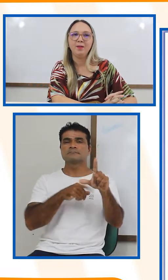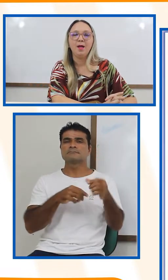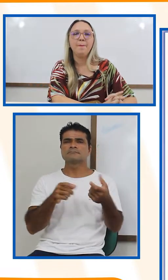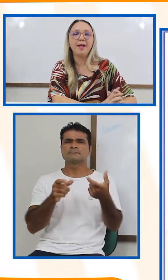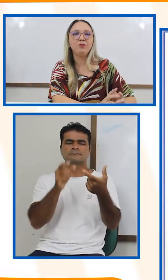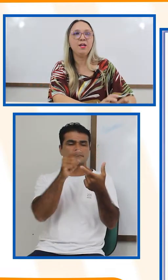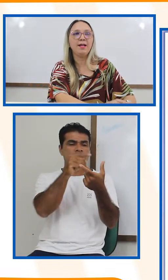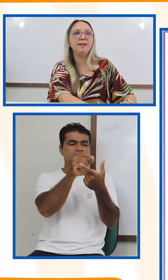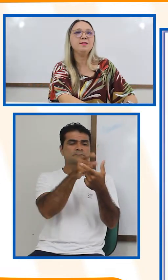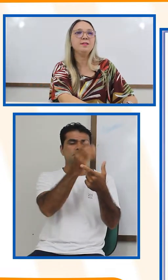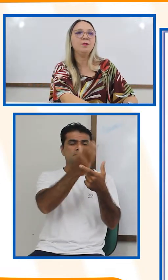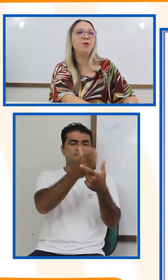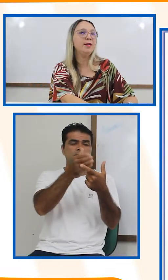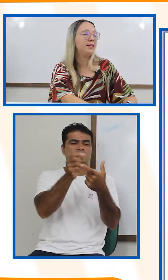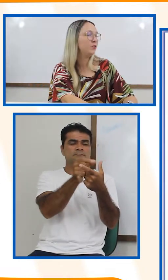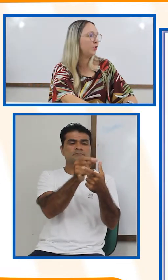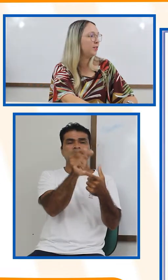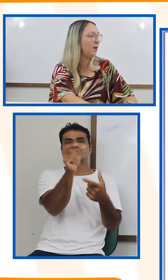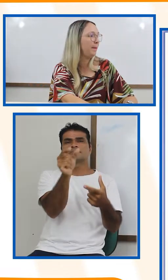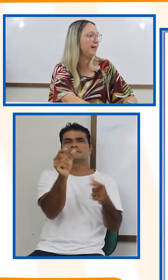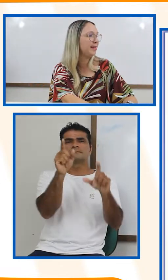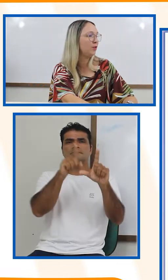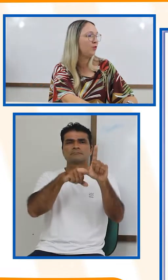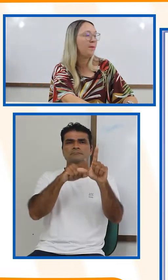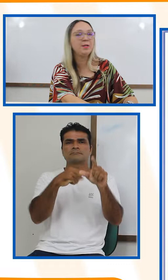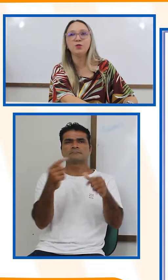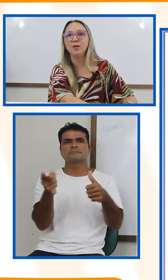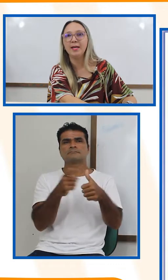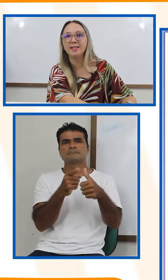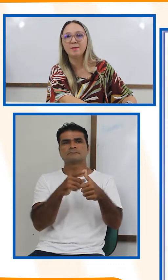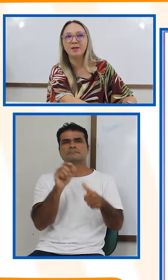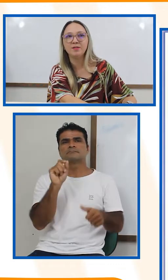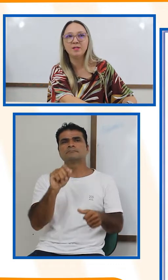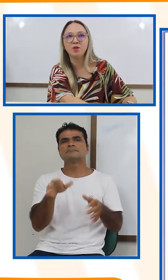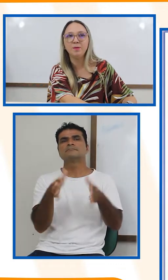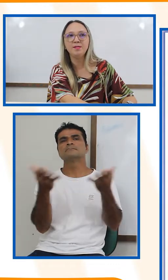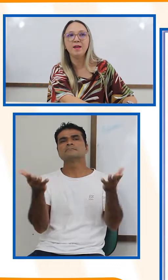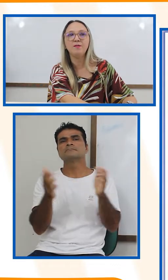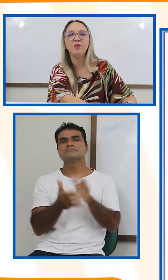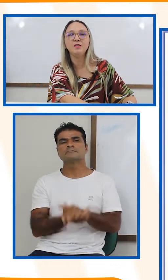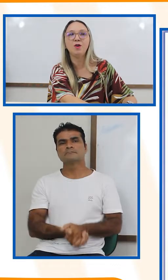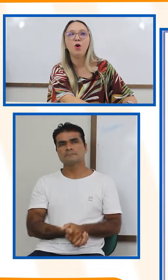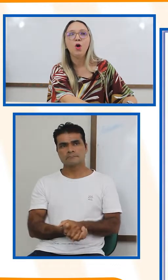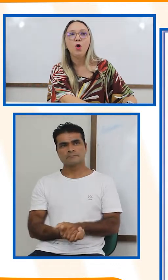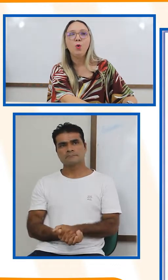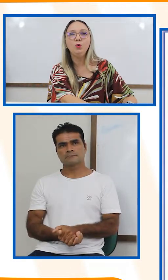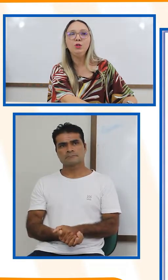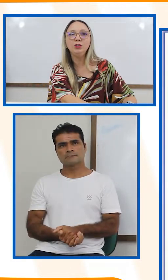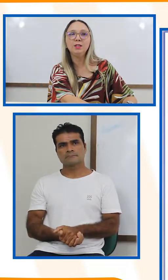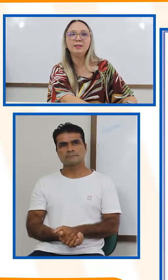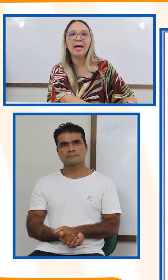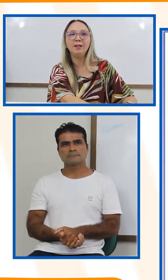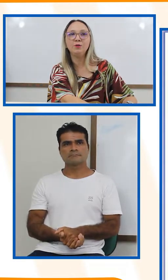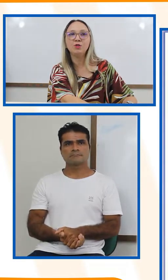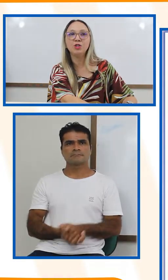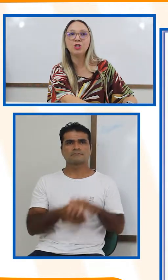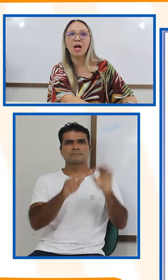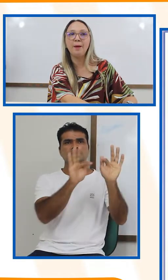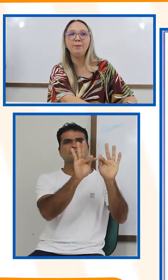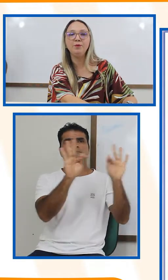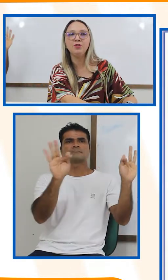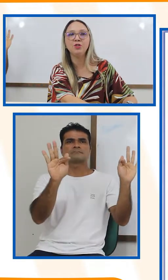essa? Prestem atenção, olha aqui, a tia Cris vai passar novamente o laser para que vocês observem, olha só. O jantar